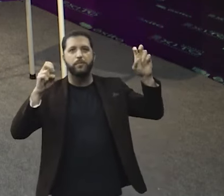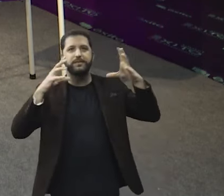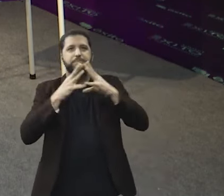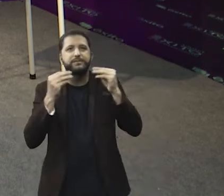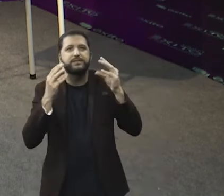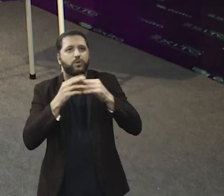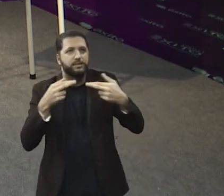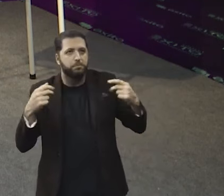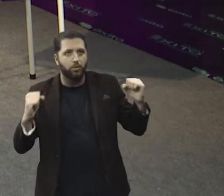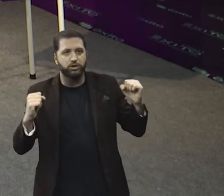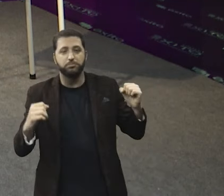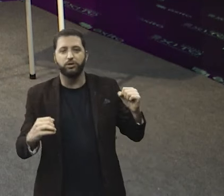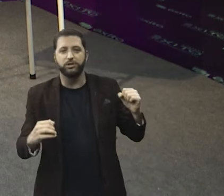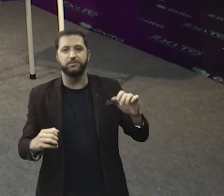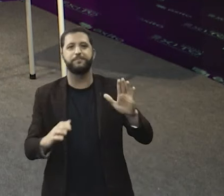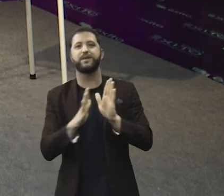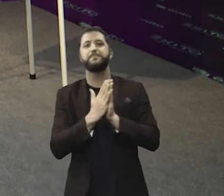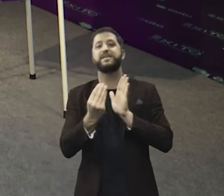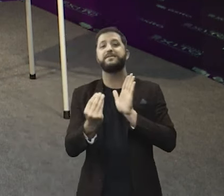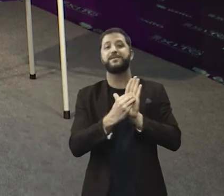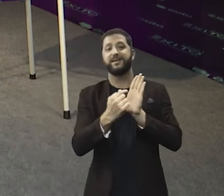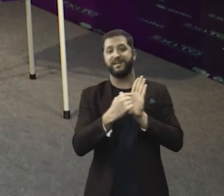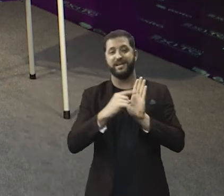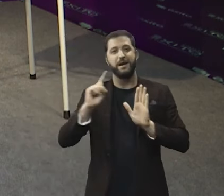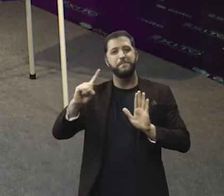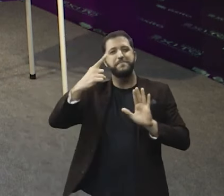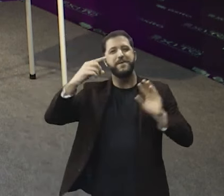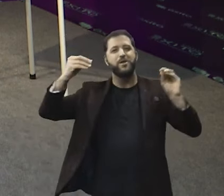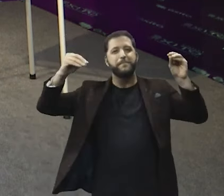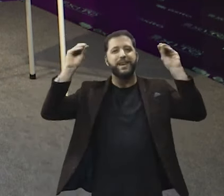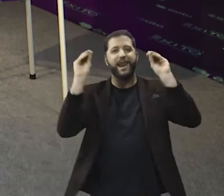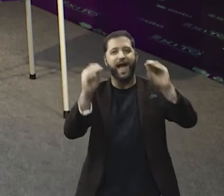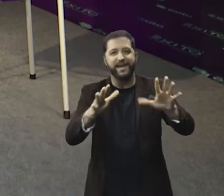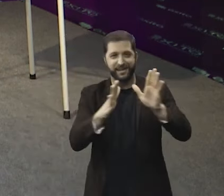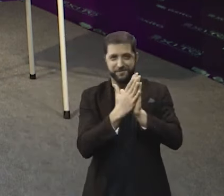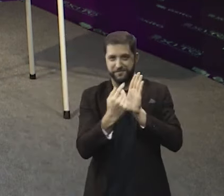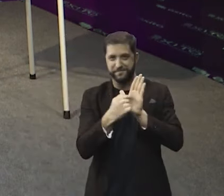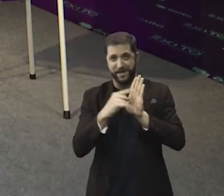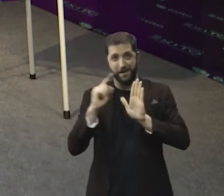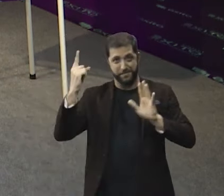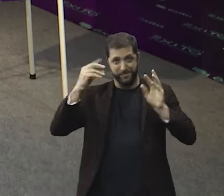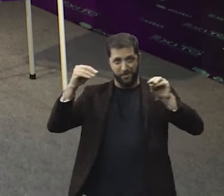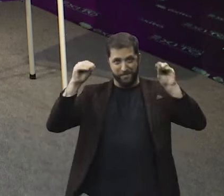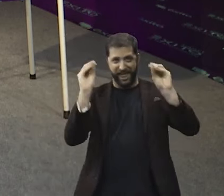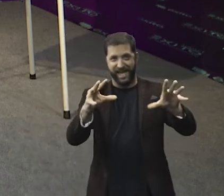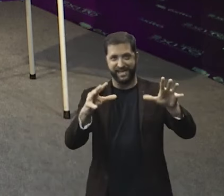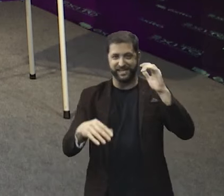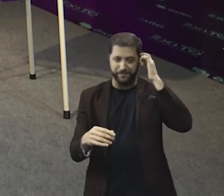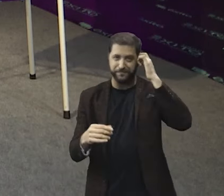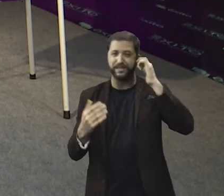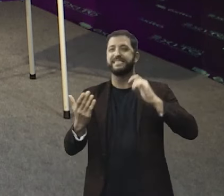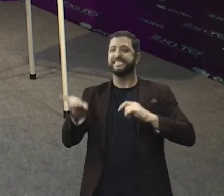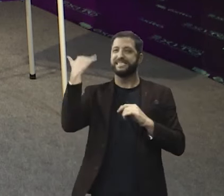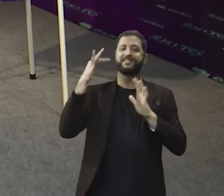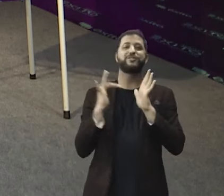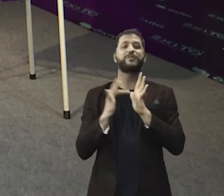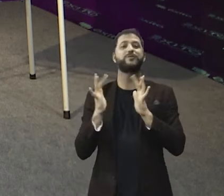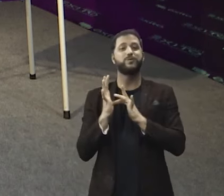o primeiro milagre da Bíblia como você sabe mesmo que você não seja Cristão foi quando Jesus